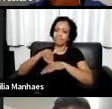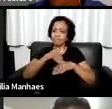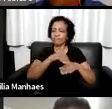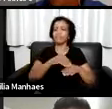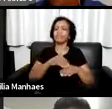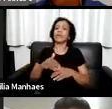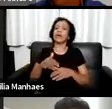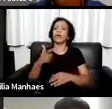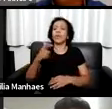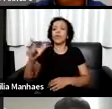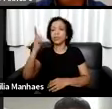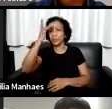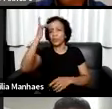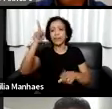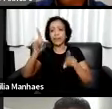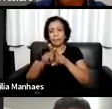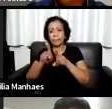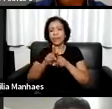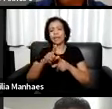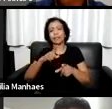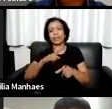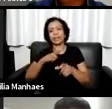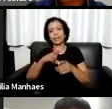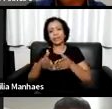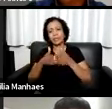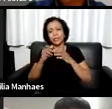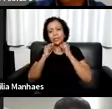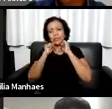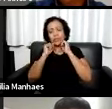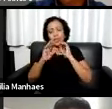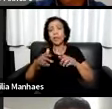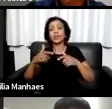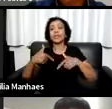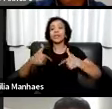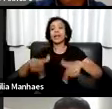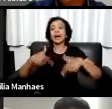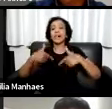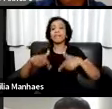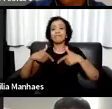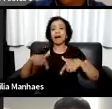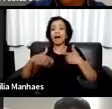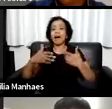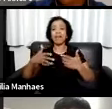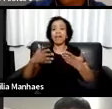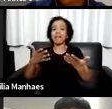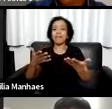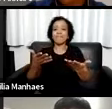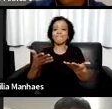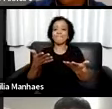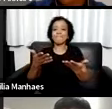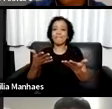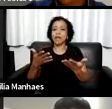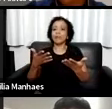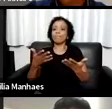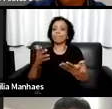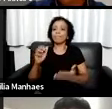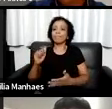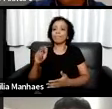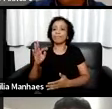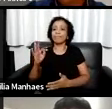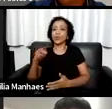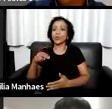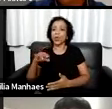vários irmãos pedindo pelos autônomos, pessoas que estão agora sem trabalho, sem renda e carente